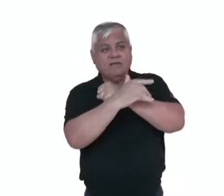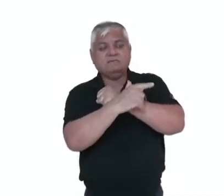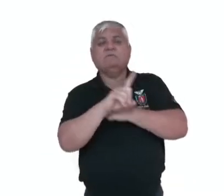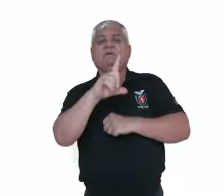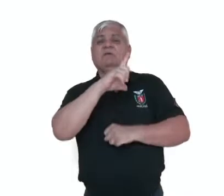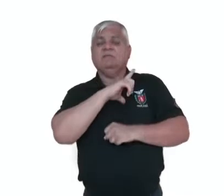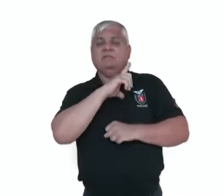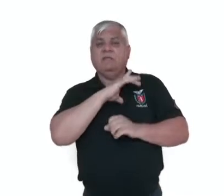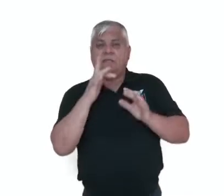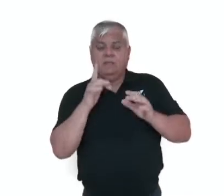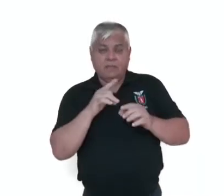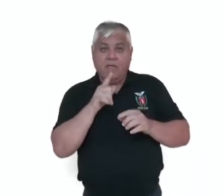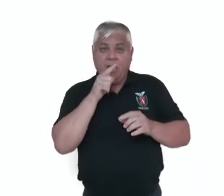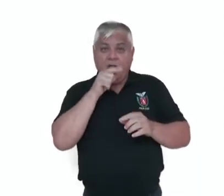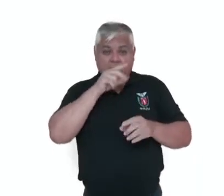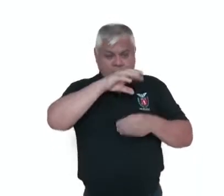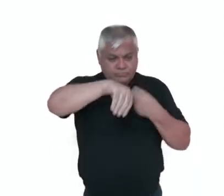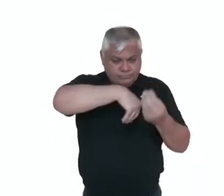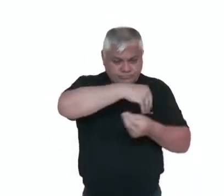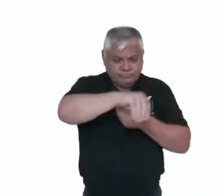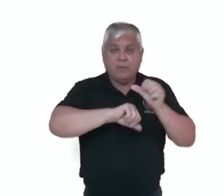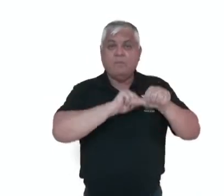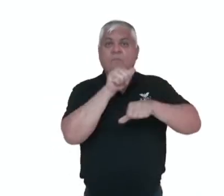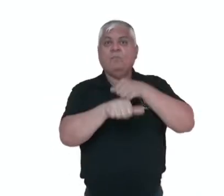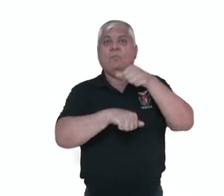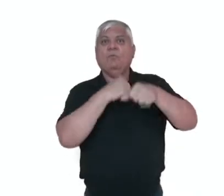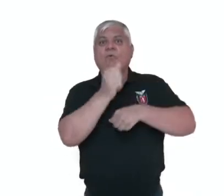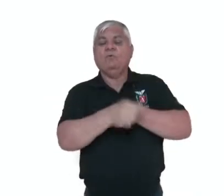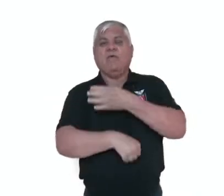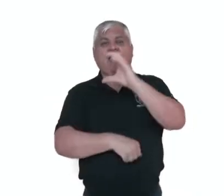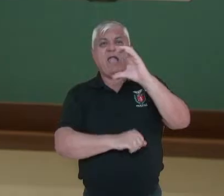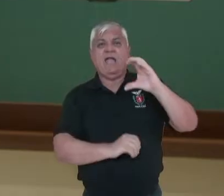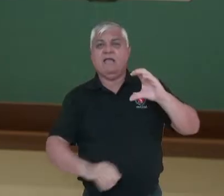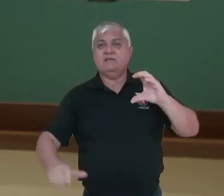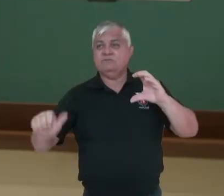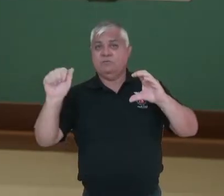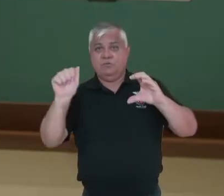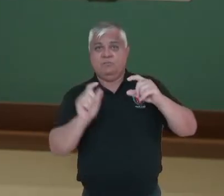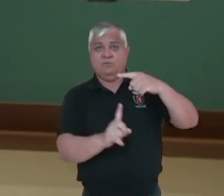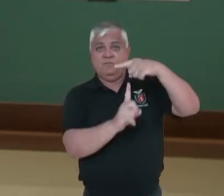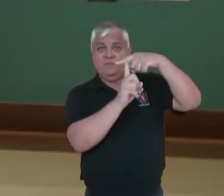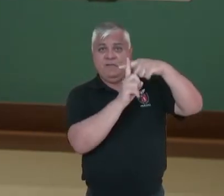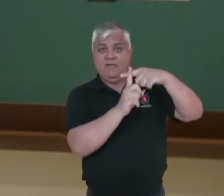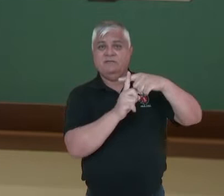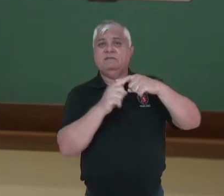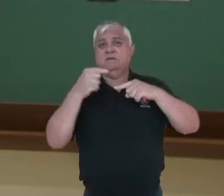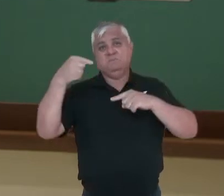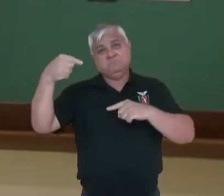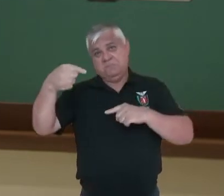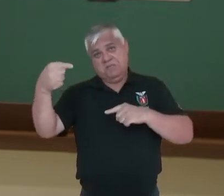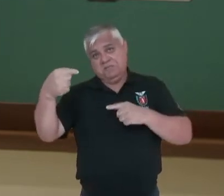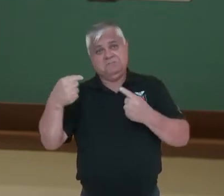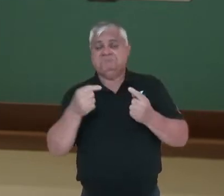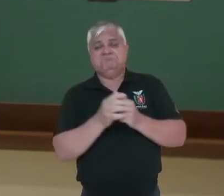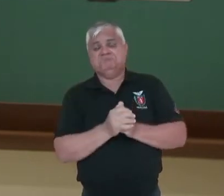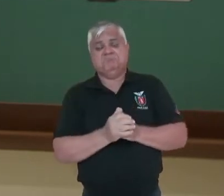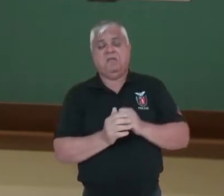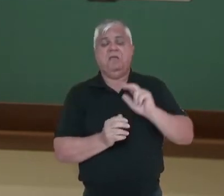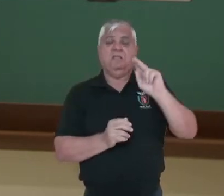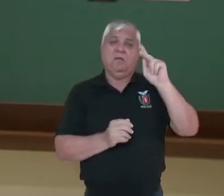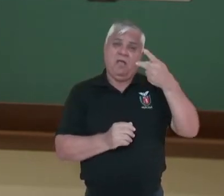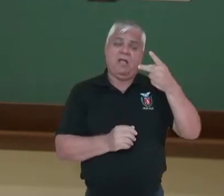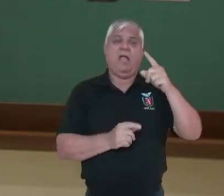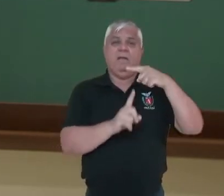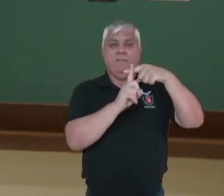em contato com a água, transforma-se em cátion hidrônio, que a gente pode representar por H+ ou H3O+. Então,